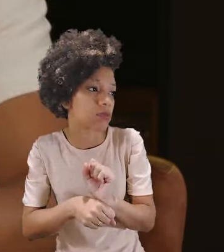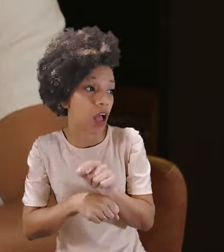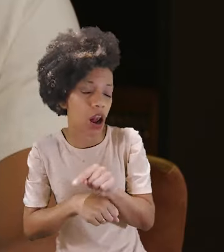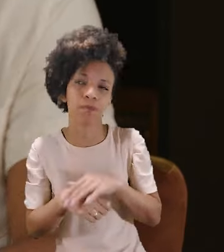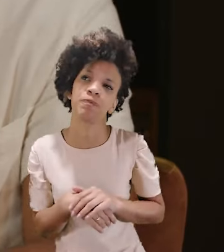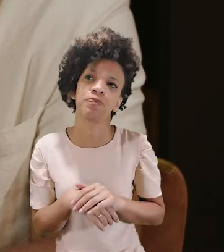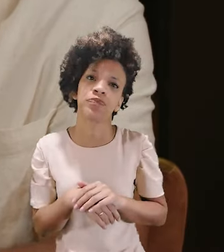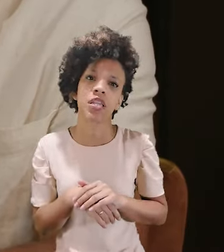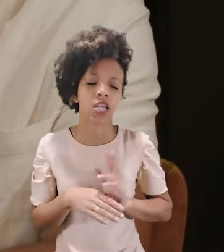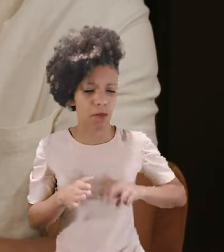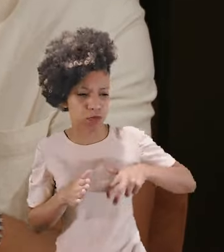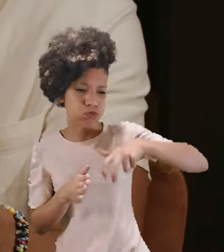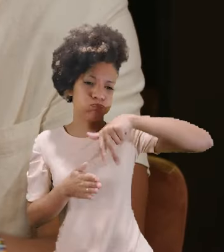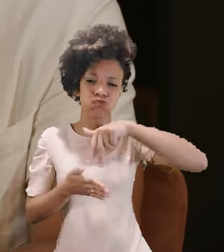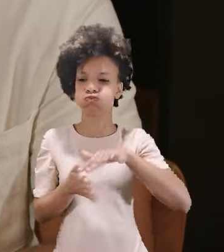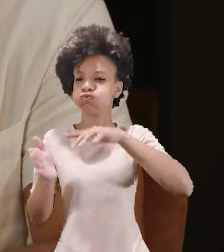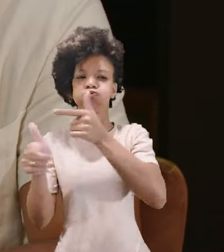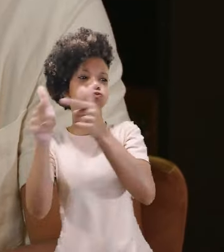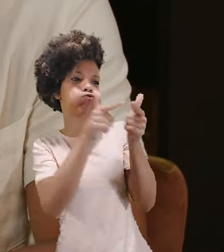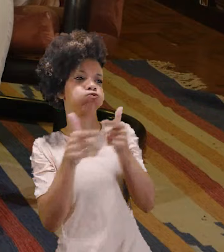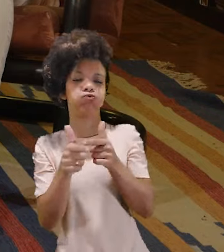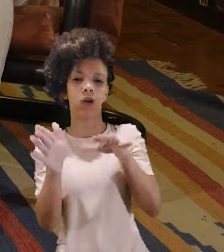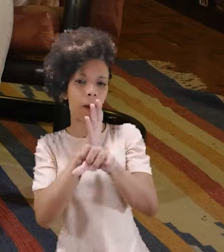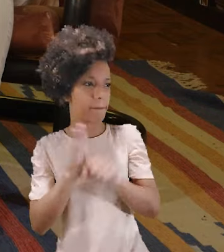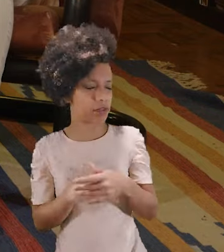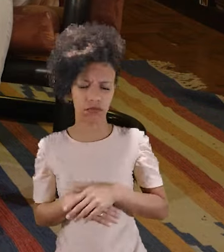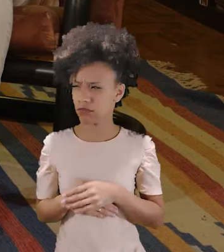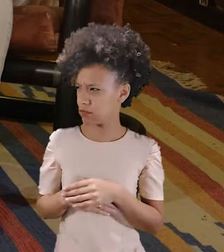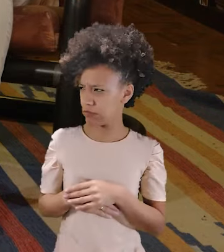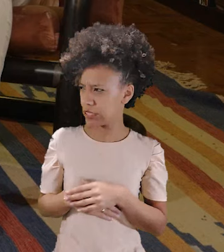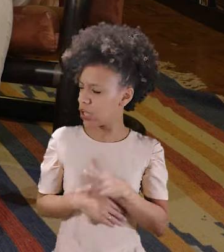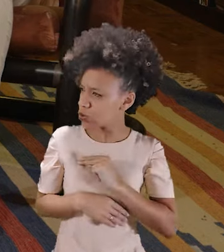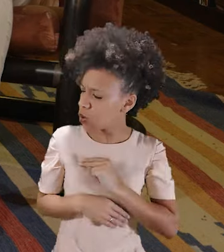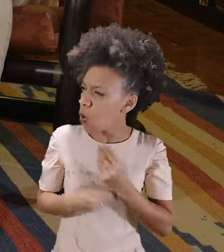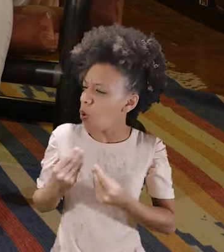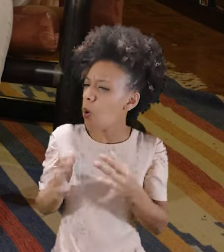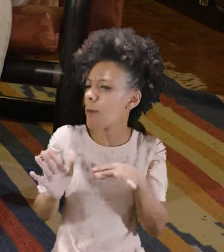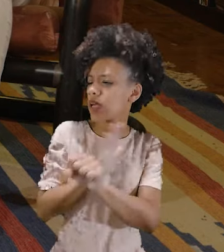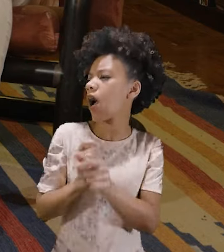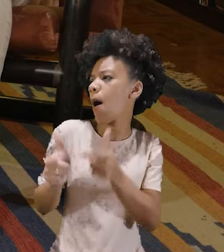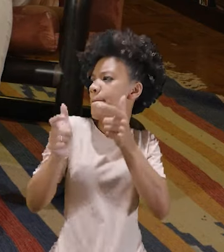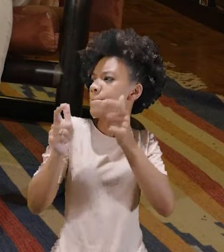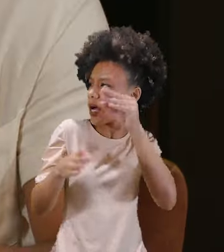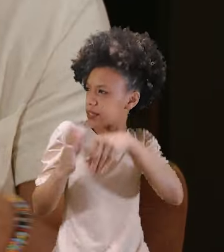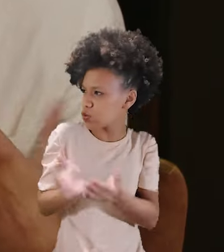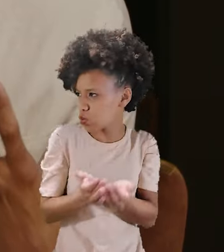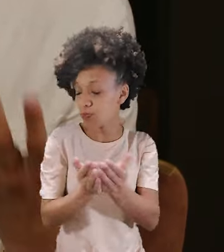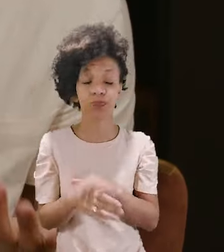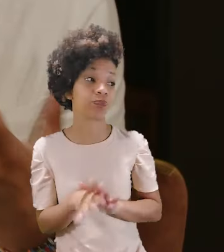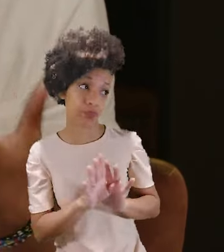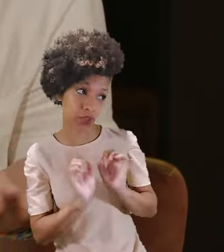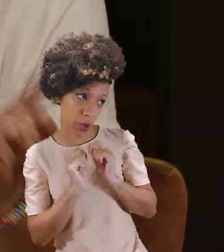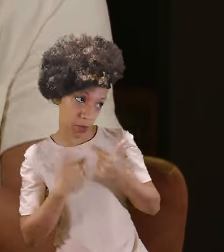ancorado ali e aí subir os caras assaltaram ali tava comendo como que funciona um assalto como é que é um assalto de navio